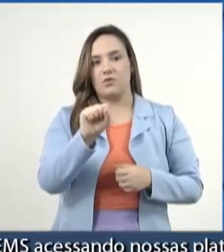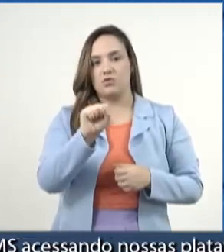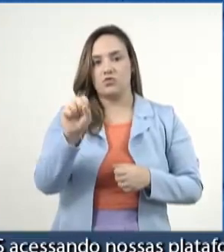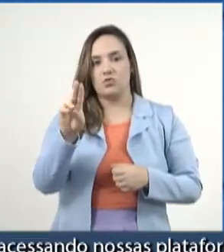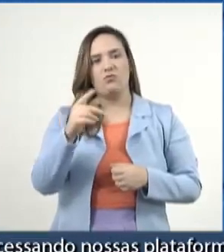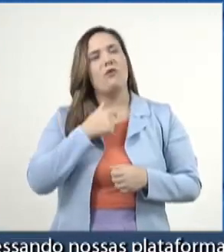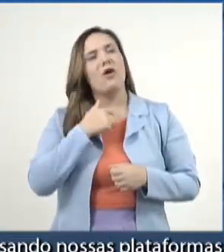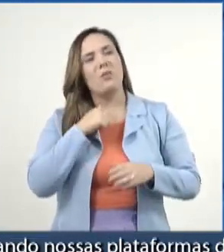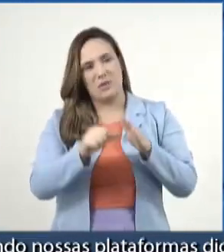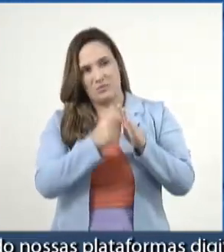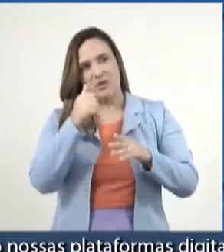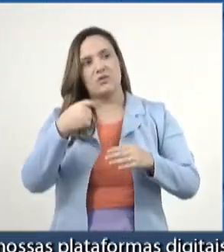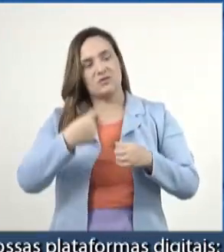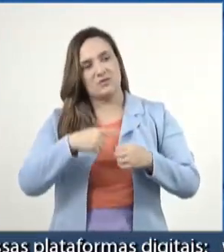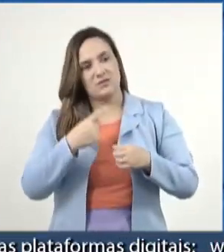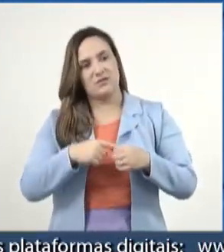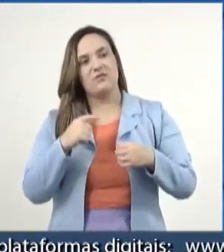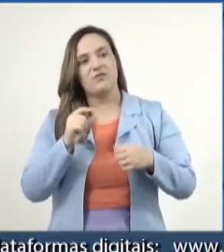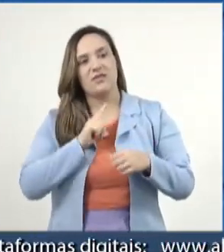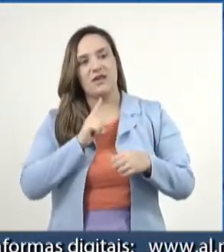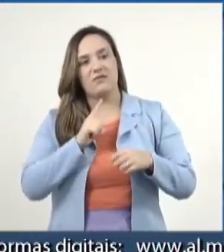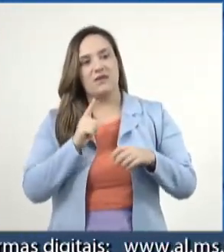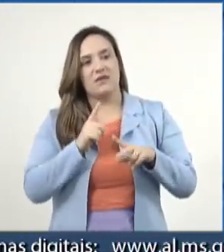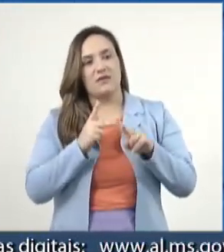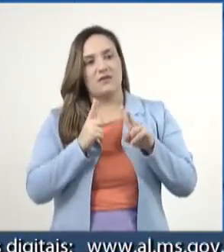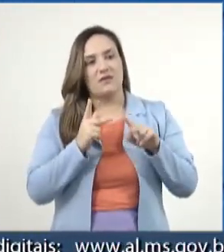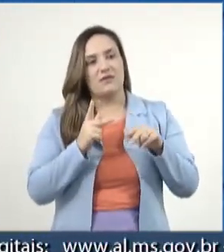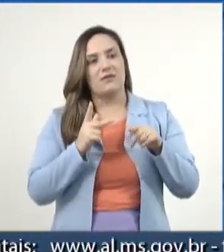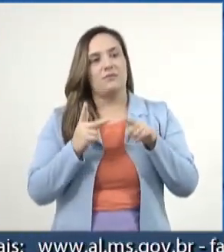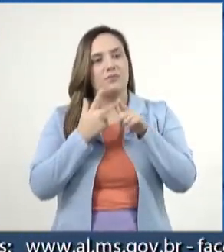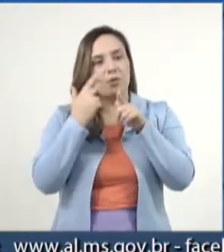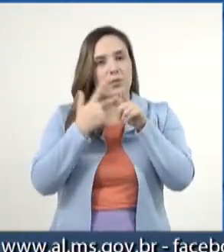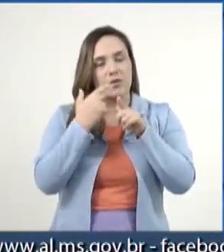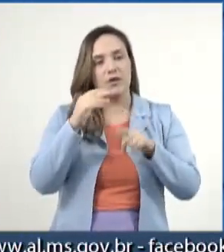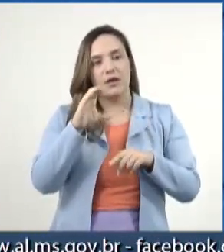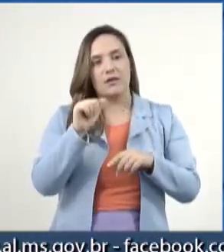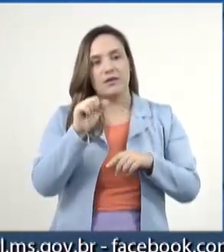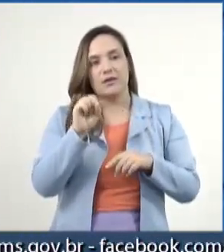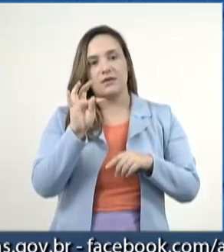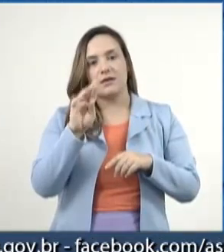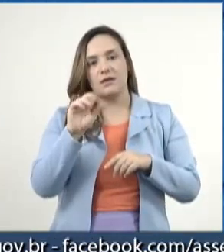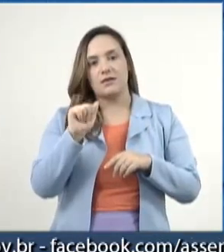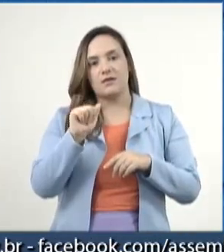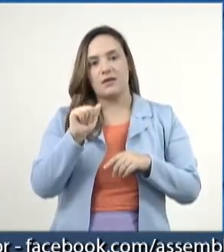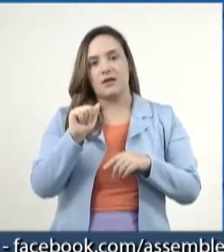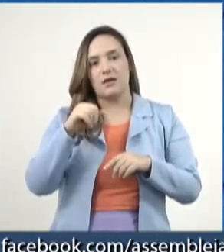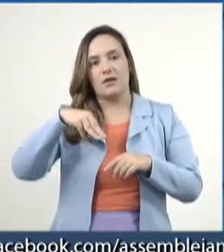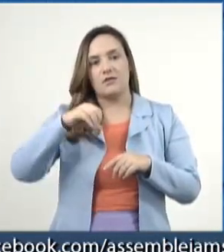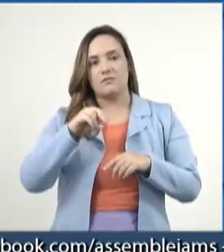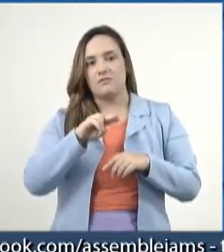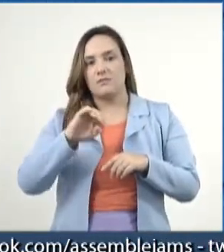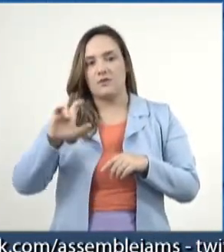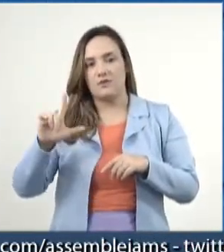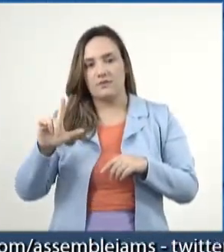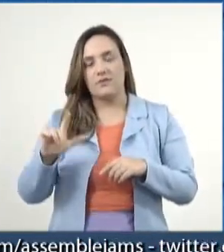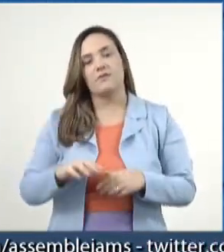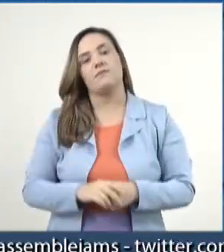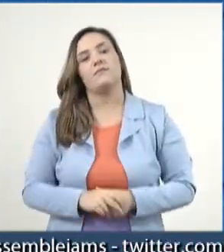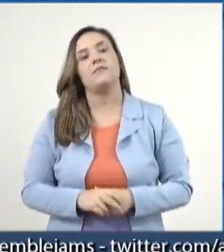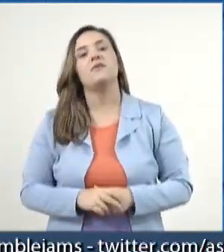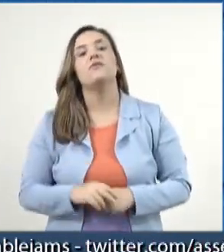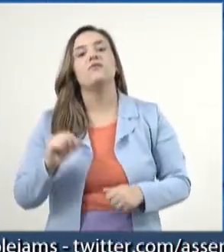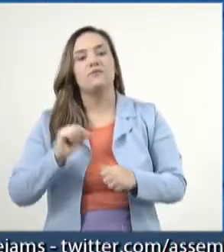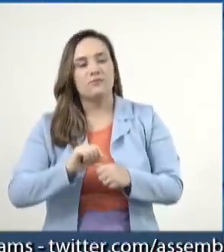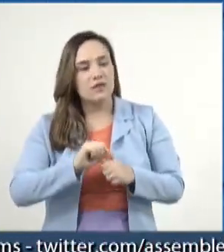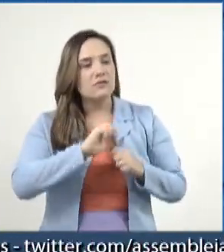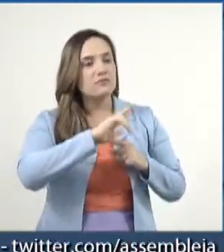castramóvel para fazer a castração naquele município. Depois, nós cedemos esse castramóvel para o Codevale, consórcio do Vale do Ivinhema, que